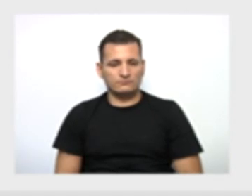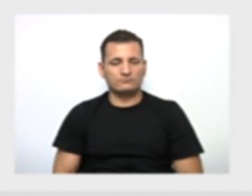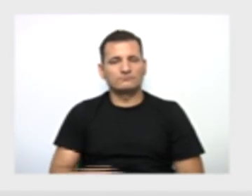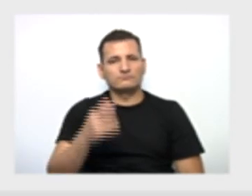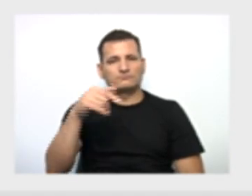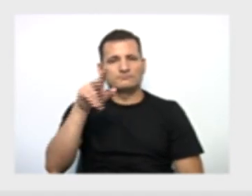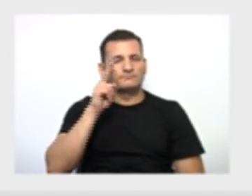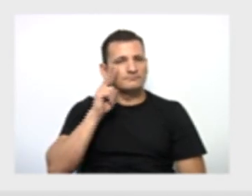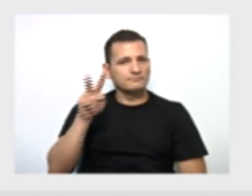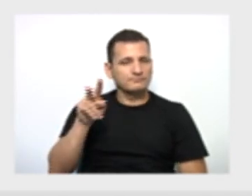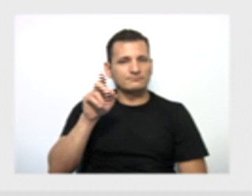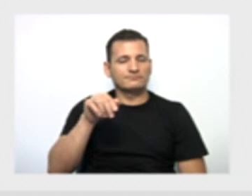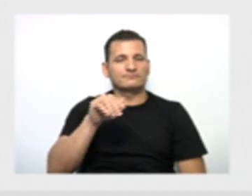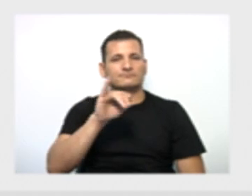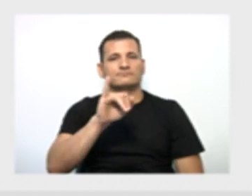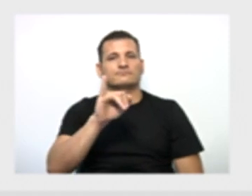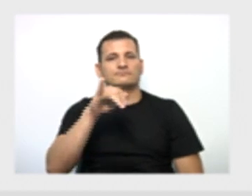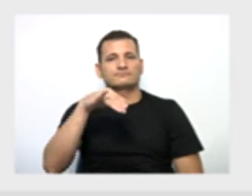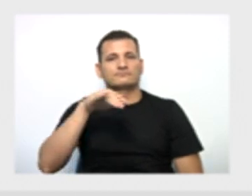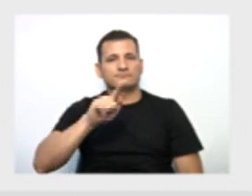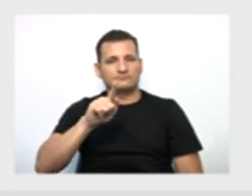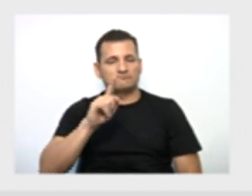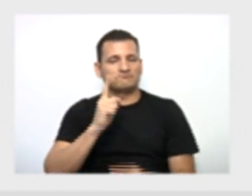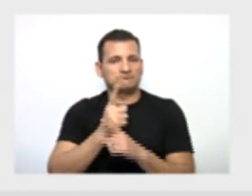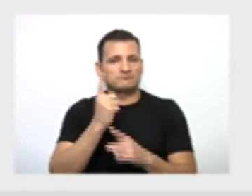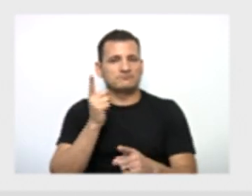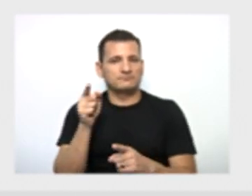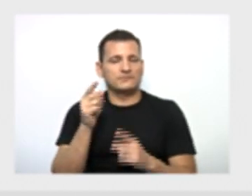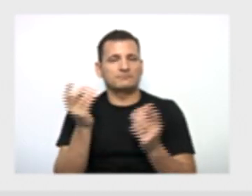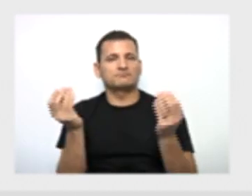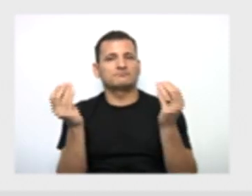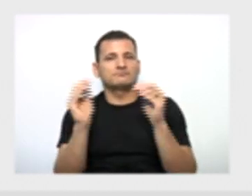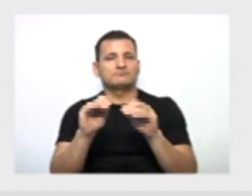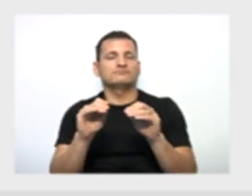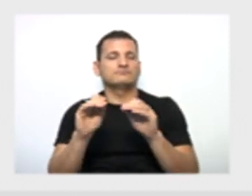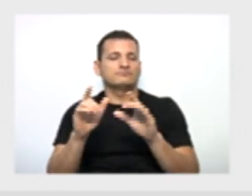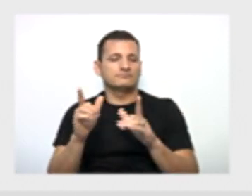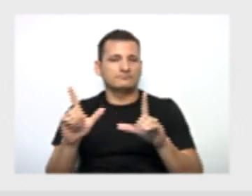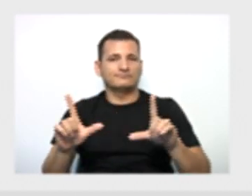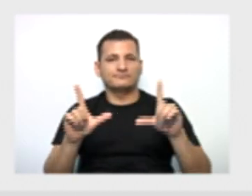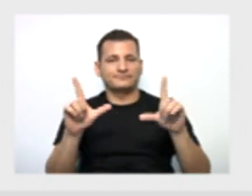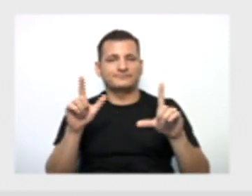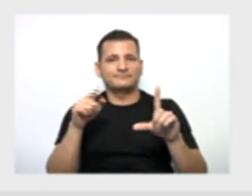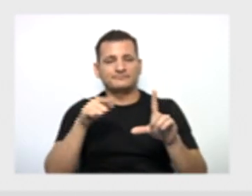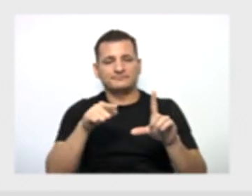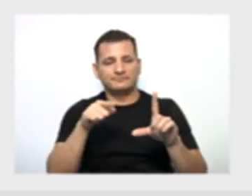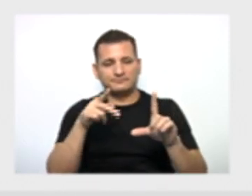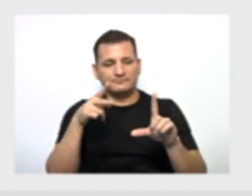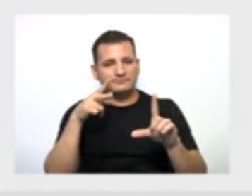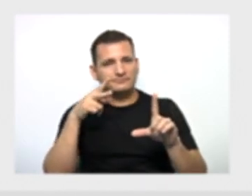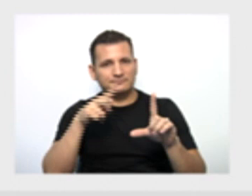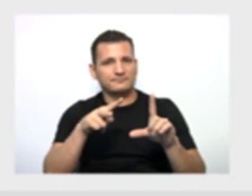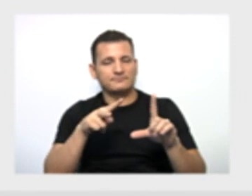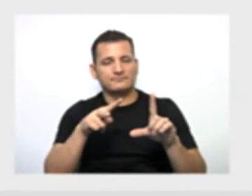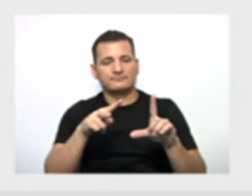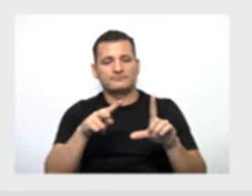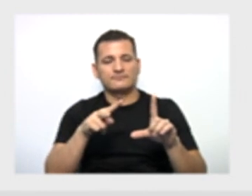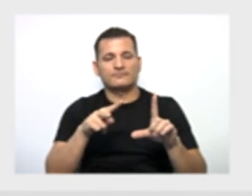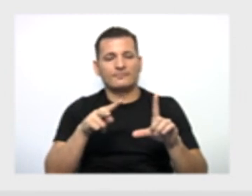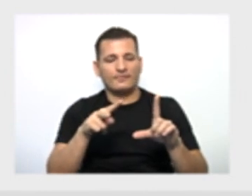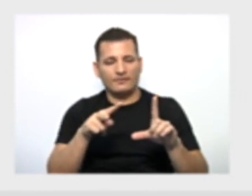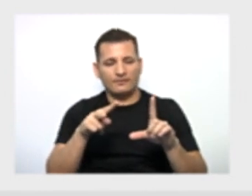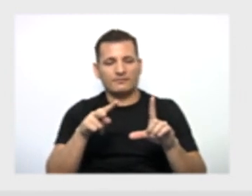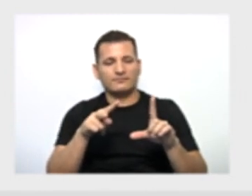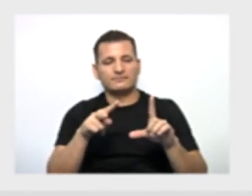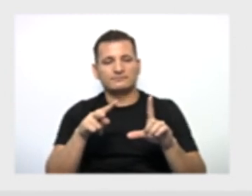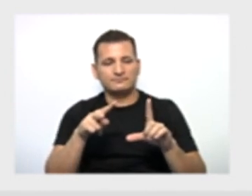vendo? Esse é o logo da EAD e eu acabei de inserir uma imagem dentro da nossa página web. Viu que interessante?